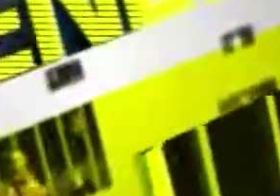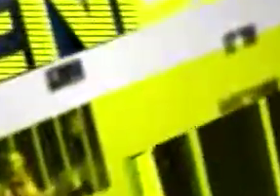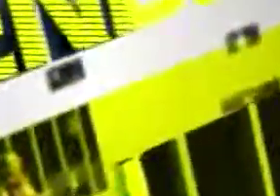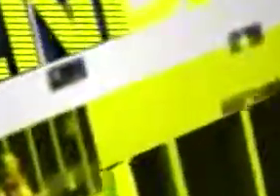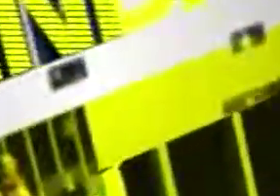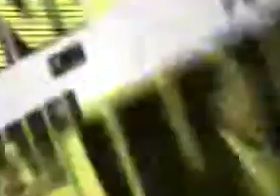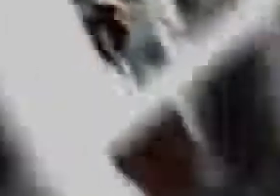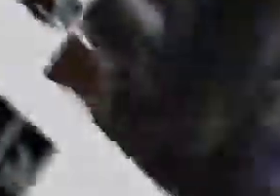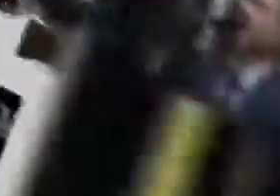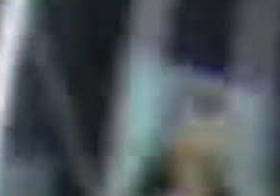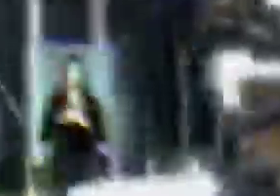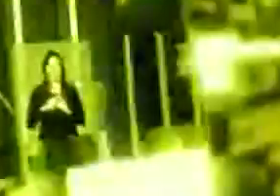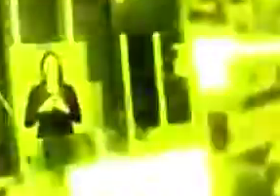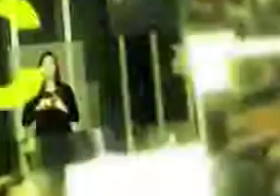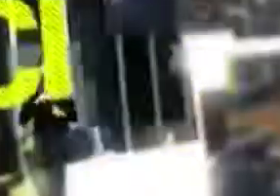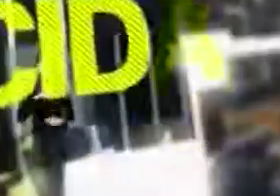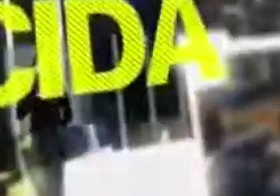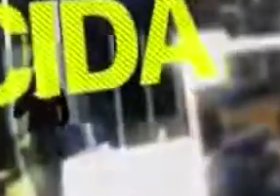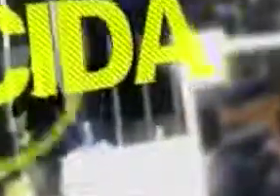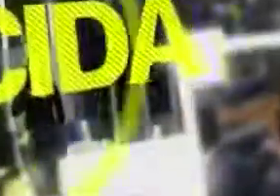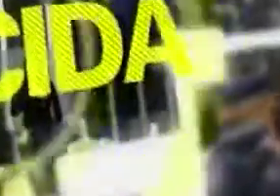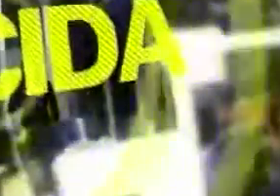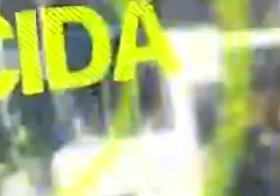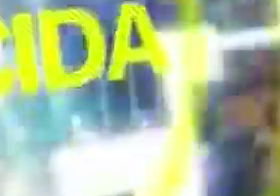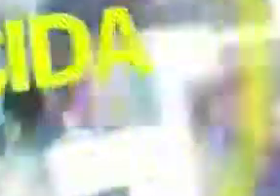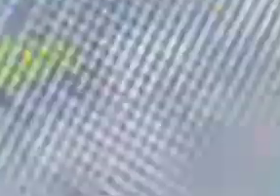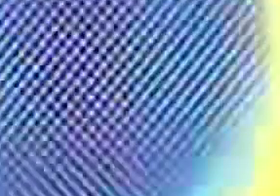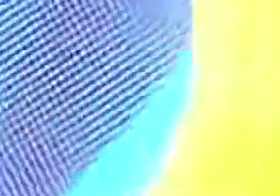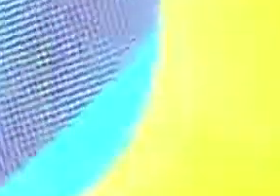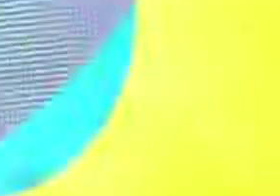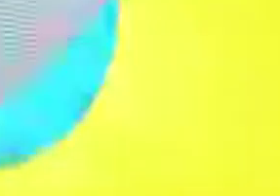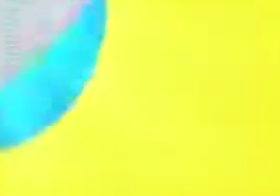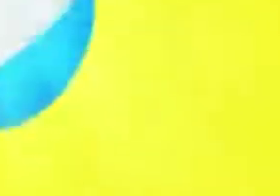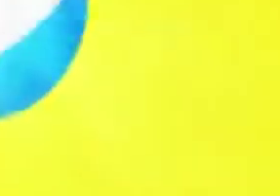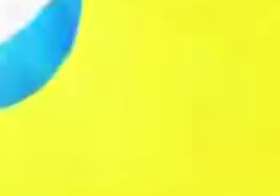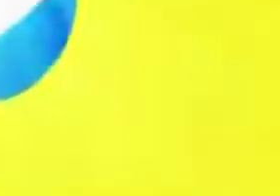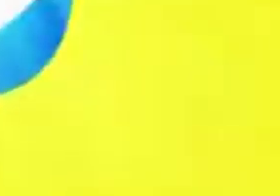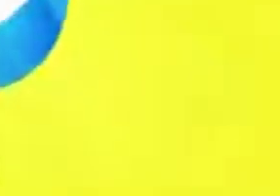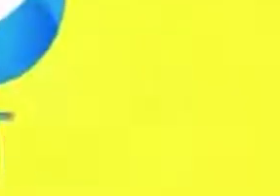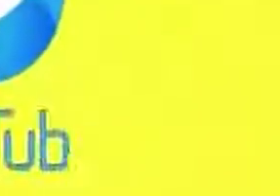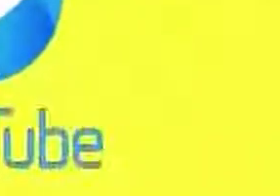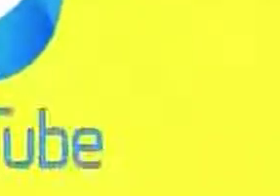Um segundo encaminhamento. Ministério de Santos, no meu estado de São Paulo.